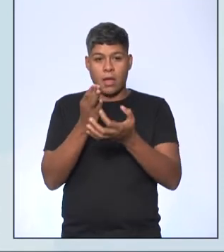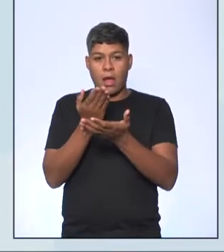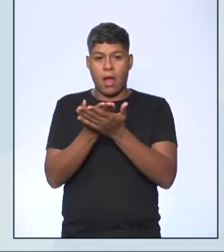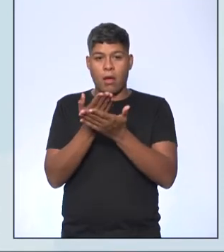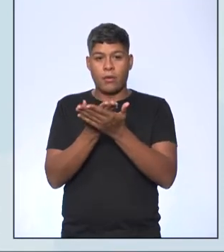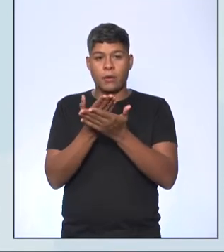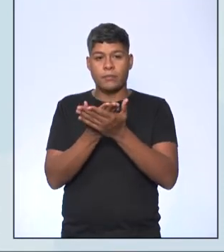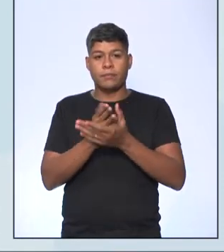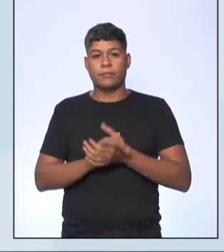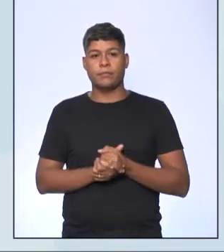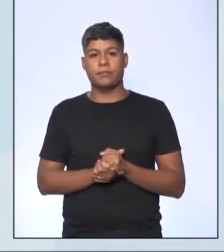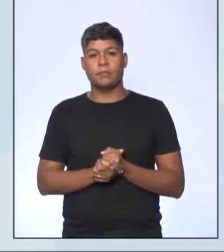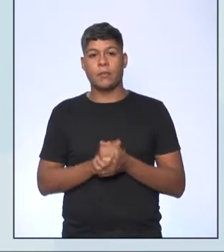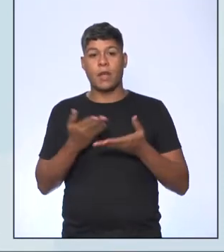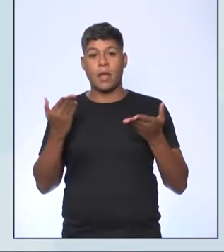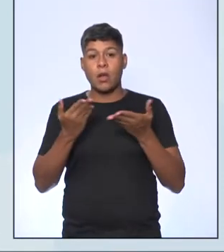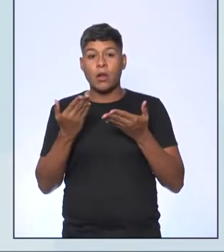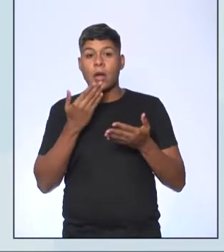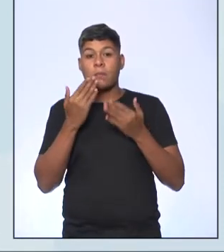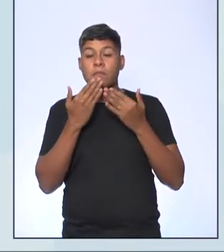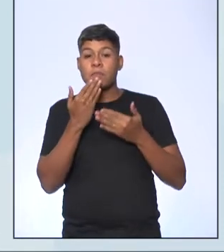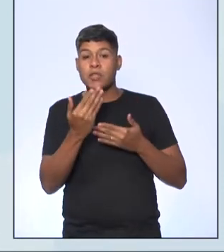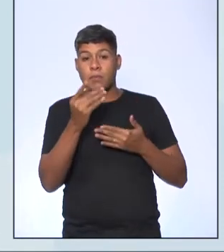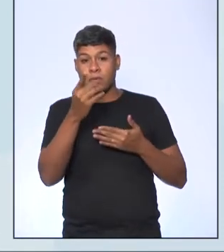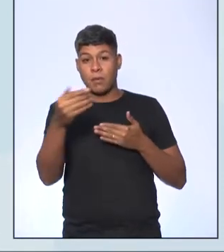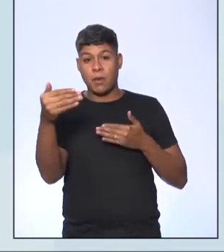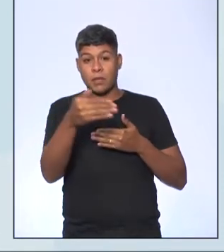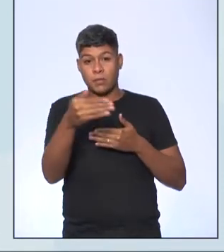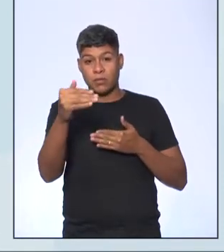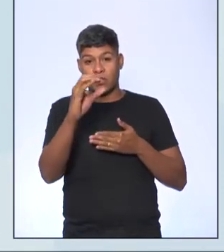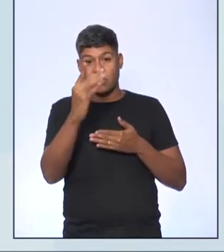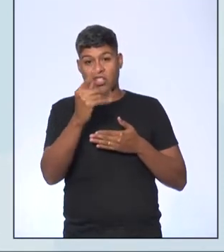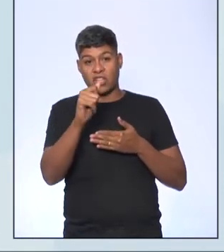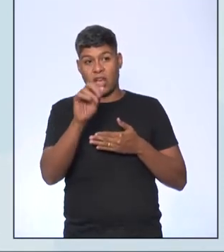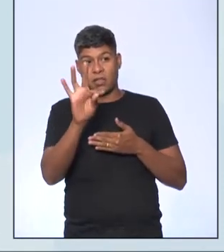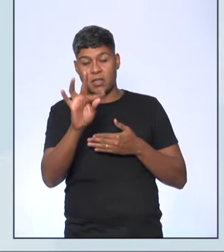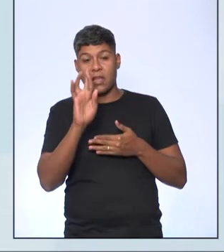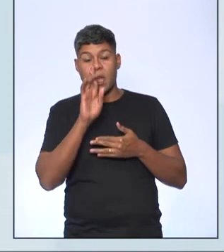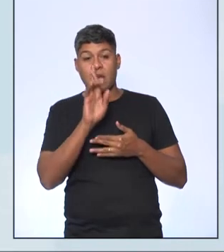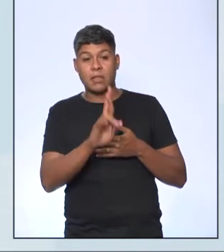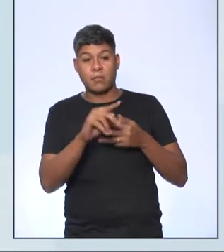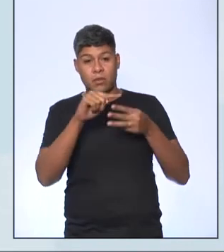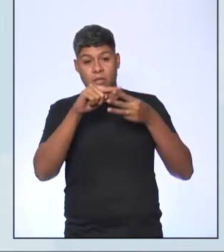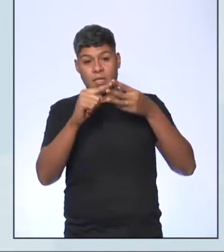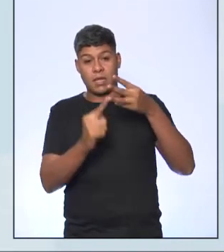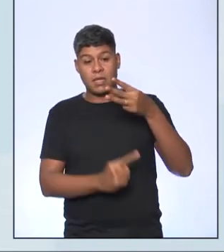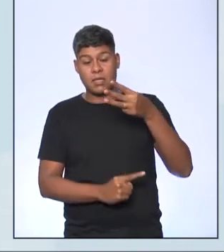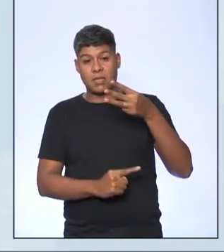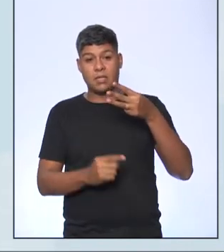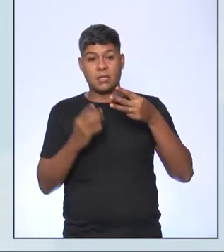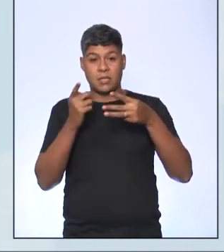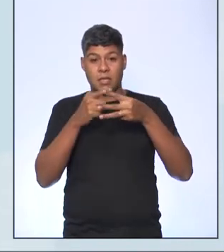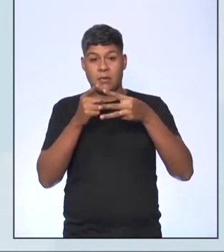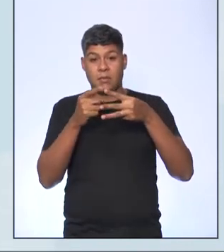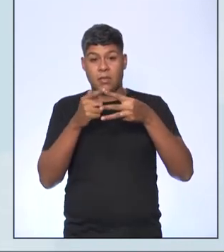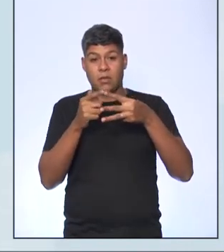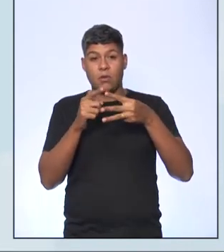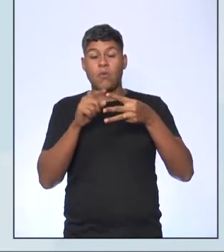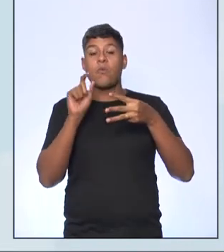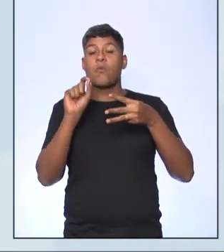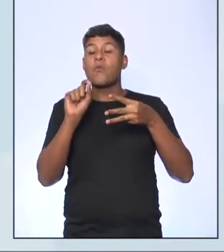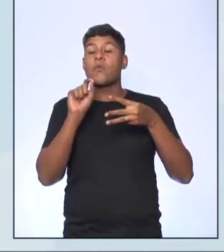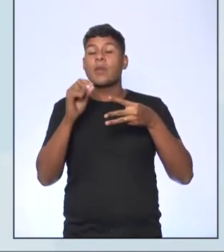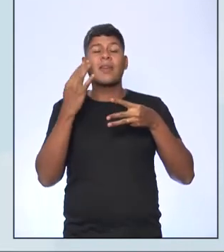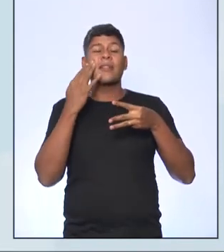aula. Agora eu vou pedir para vocês participarem através do chat, respondendo 3 questões. A primeira questão é o